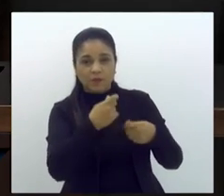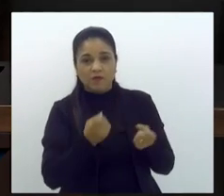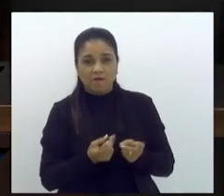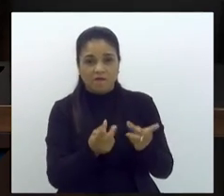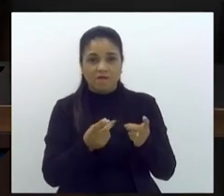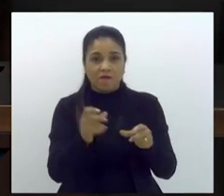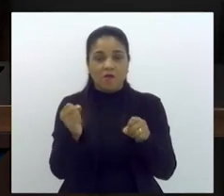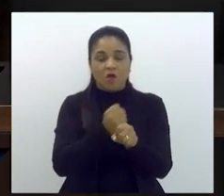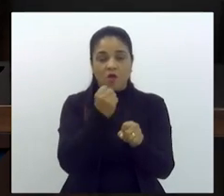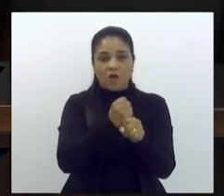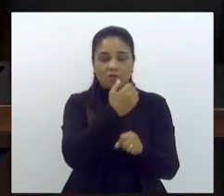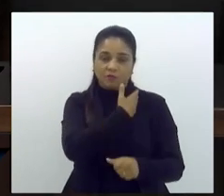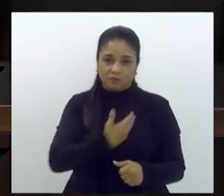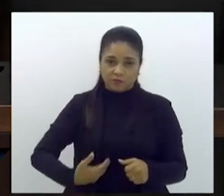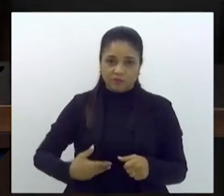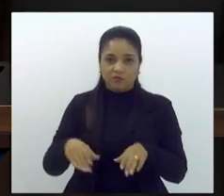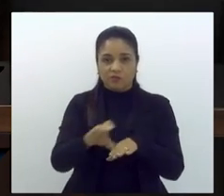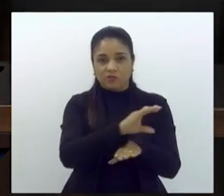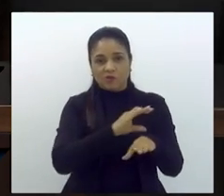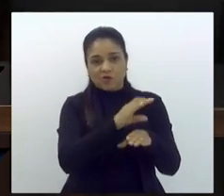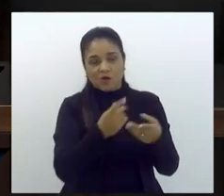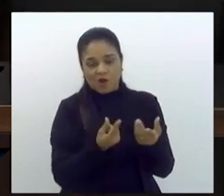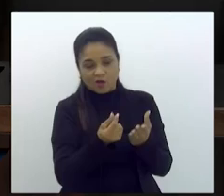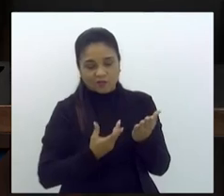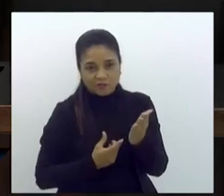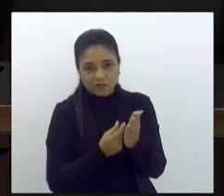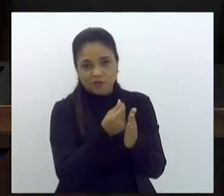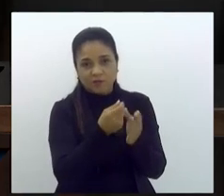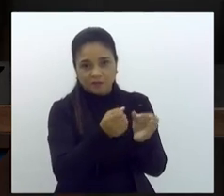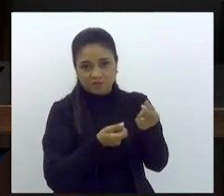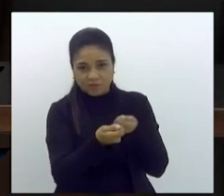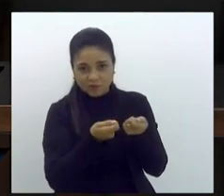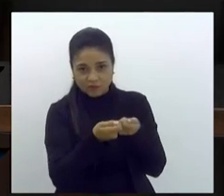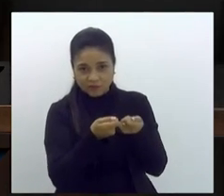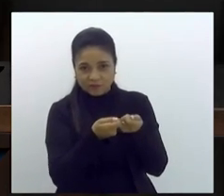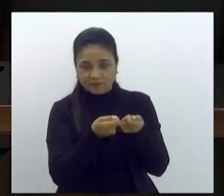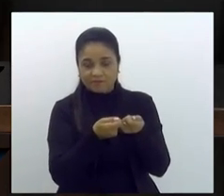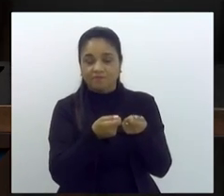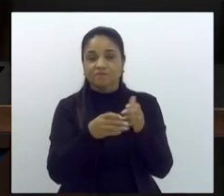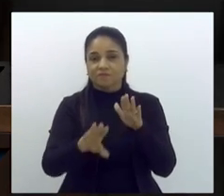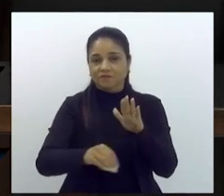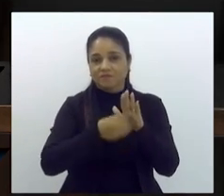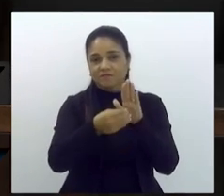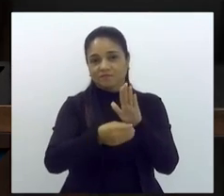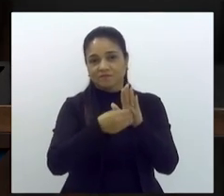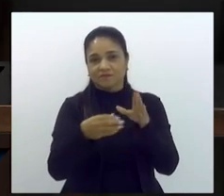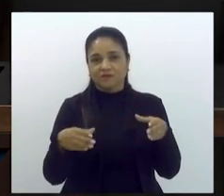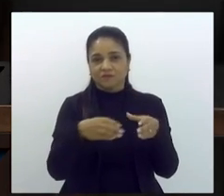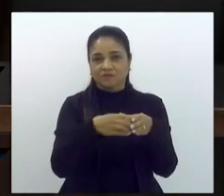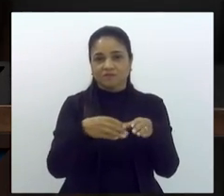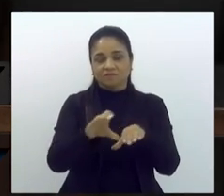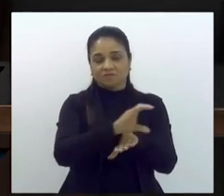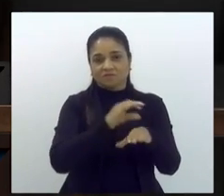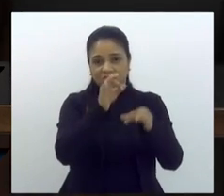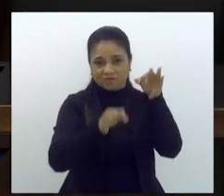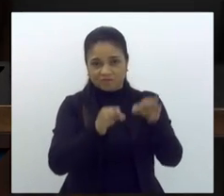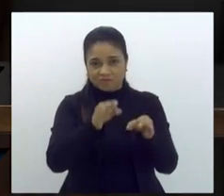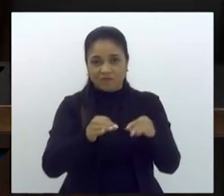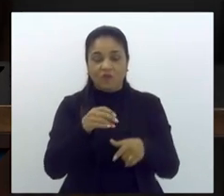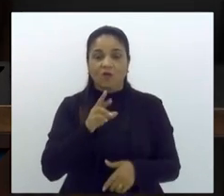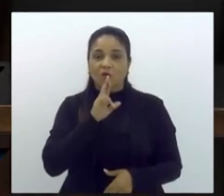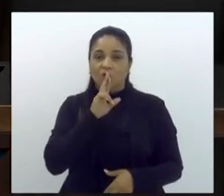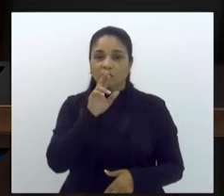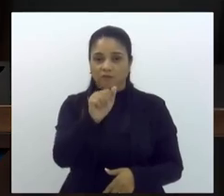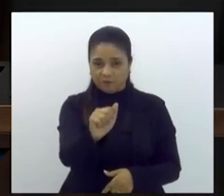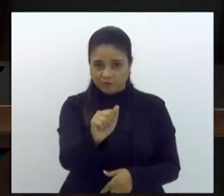comércio de obras públicas de orçamento financeiroização financeira e controle para emitir parecer pela comissão de Justiça Deputado Rodrigo